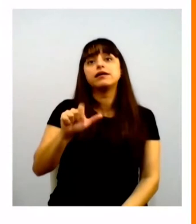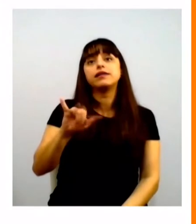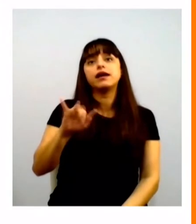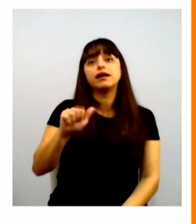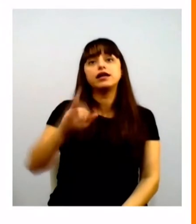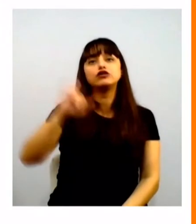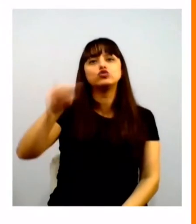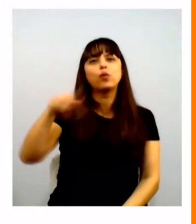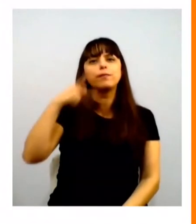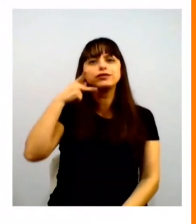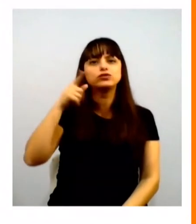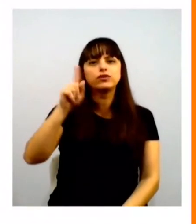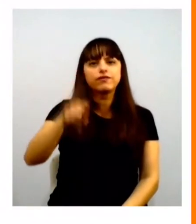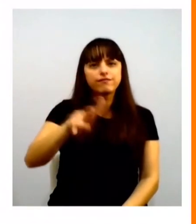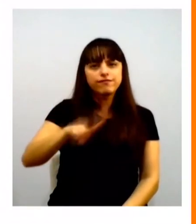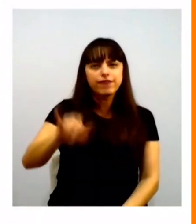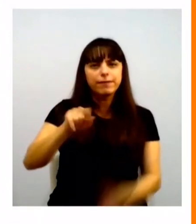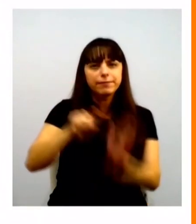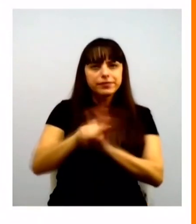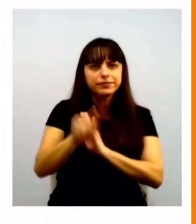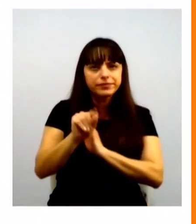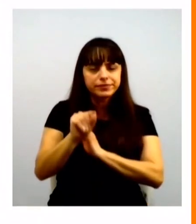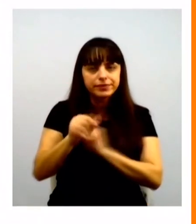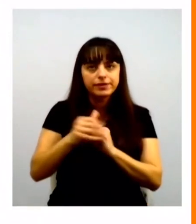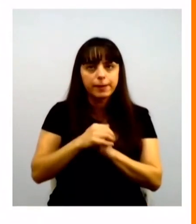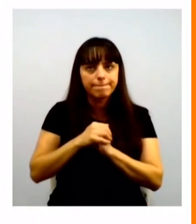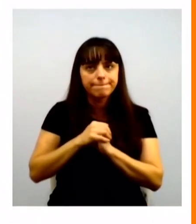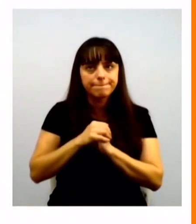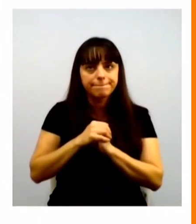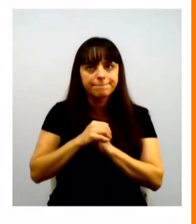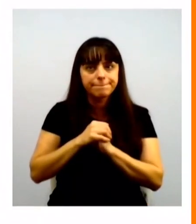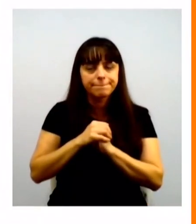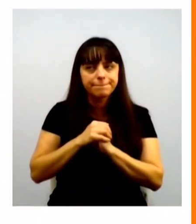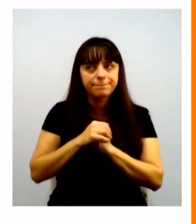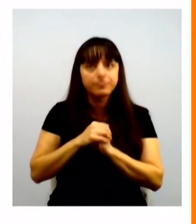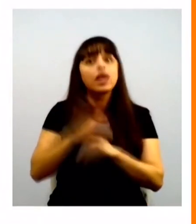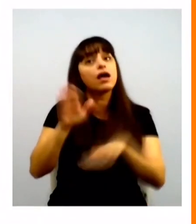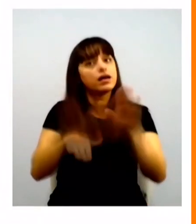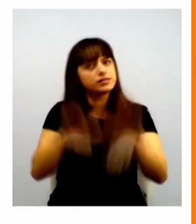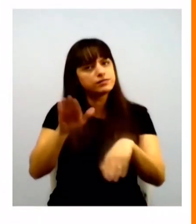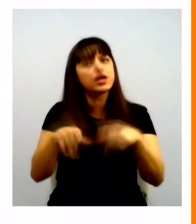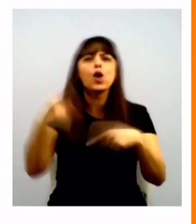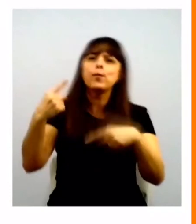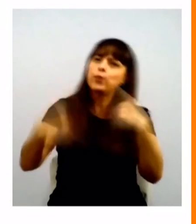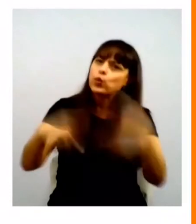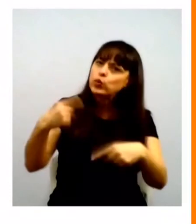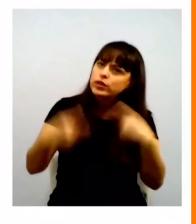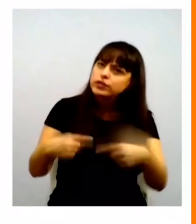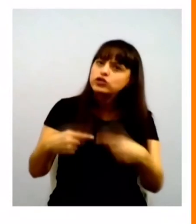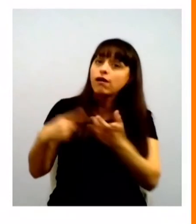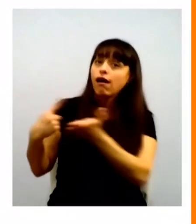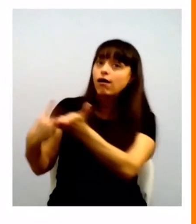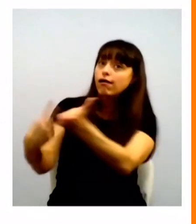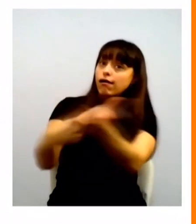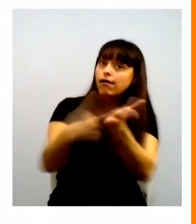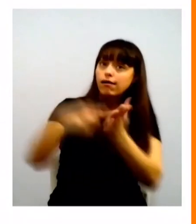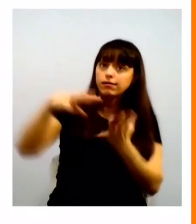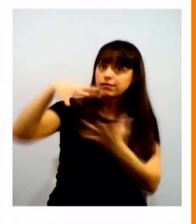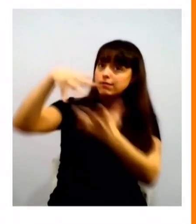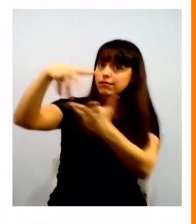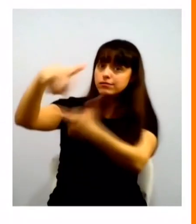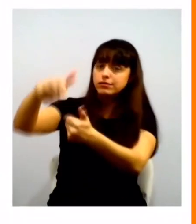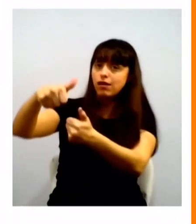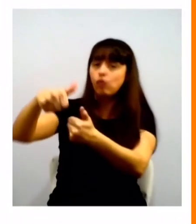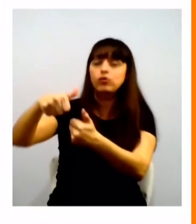muitas vezes as políticas e os acordos internacionais não são empreendidos para a cultura por falta de